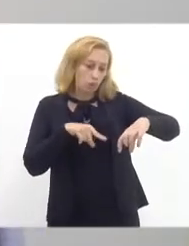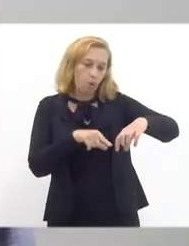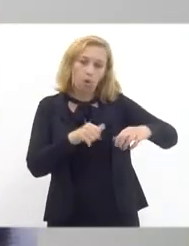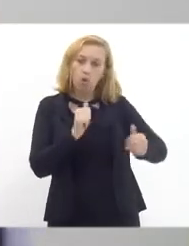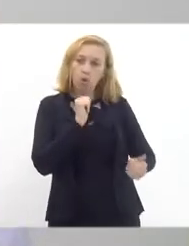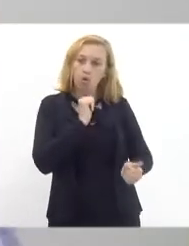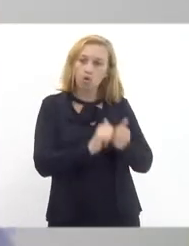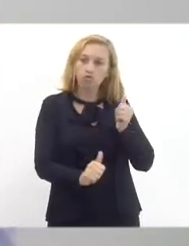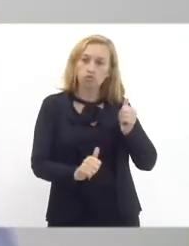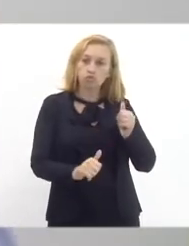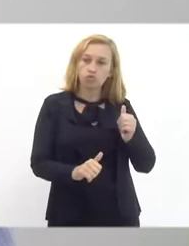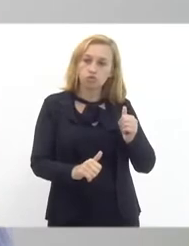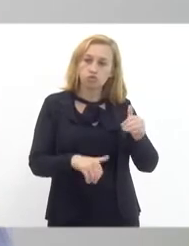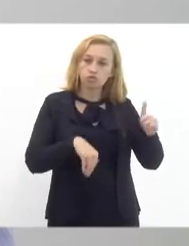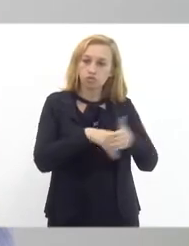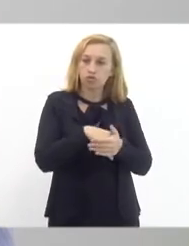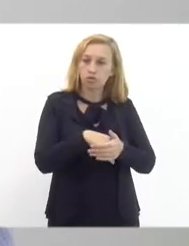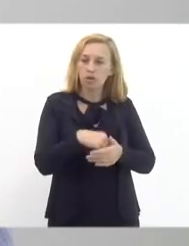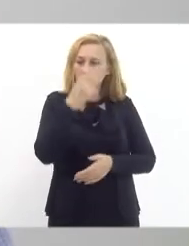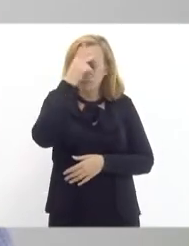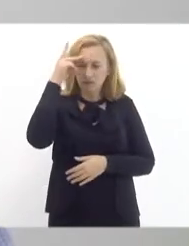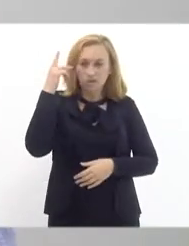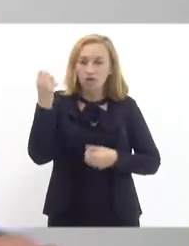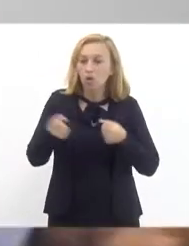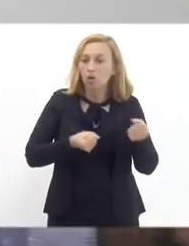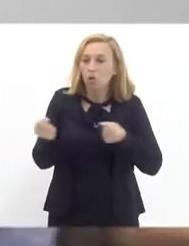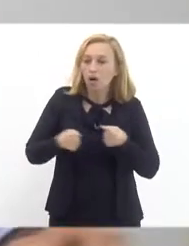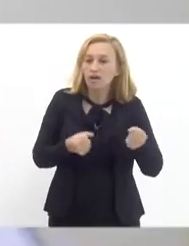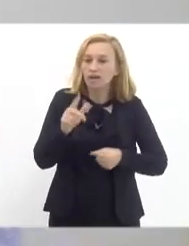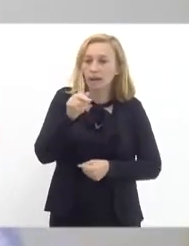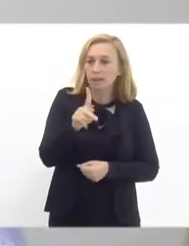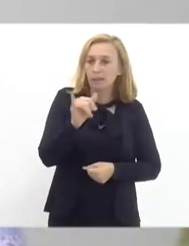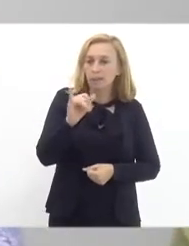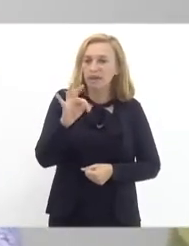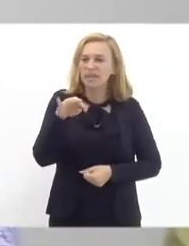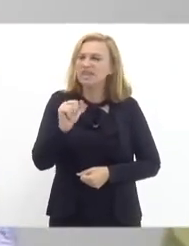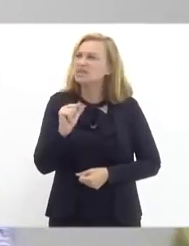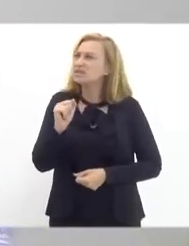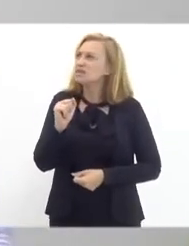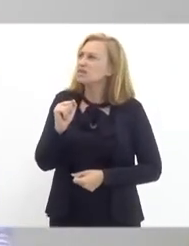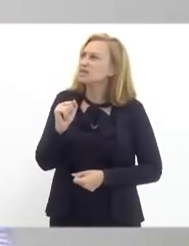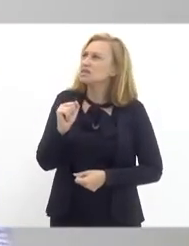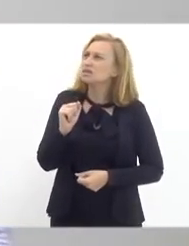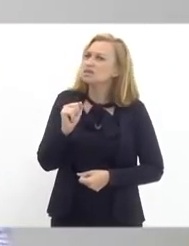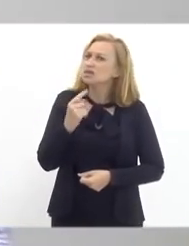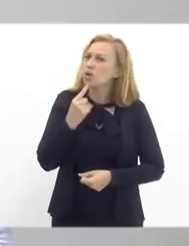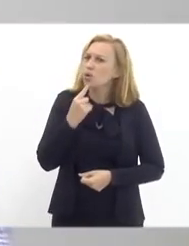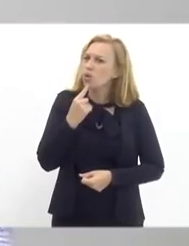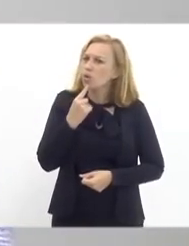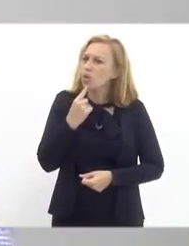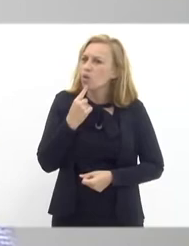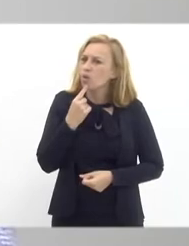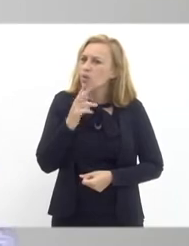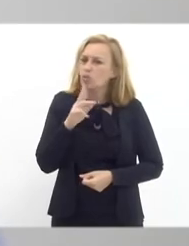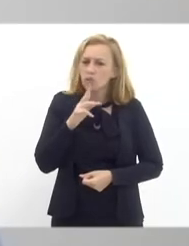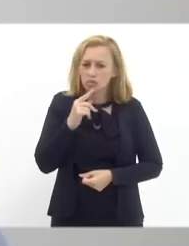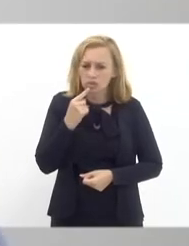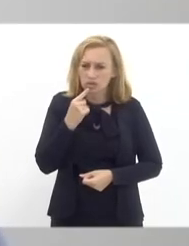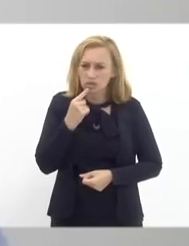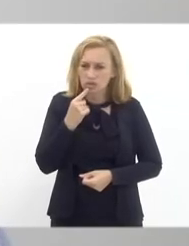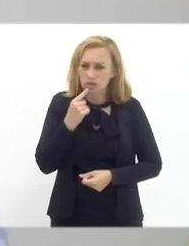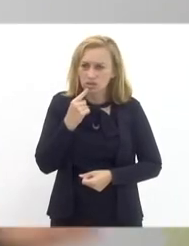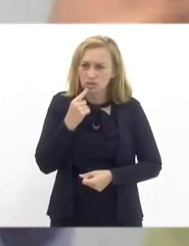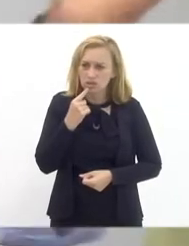na pista, aquela, eu não vou dizer concha acústica, não, como é que se fala? Aquela